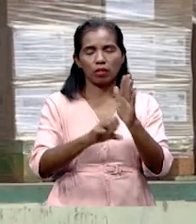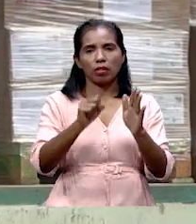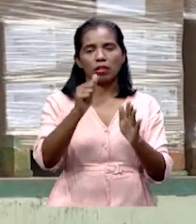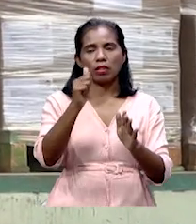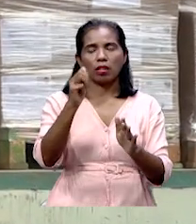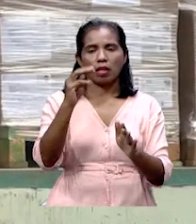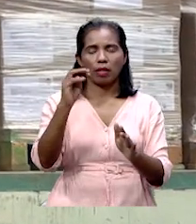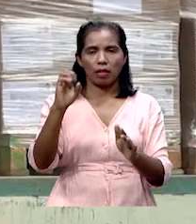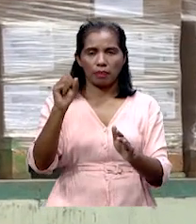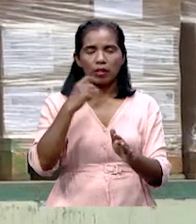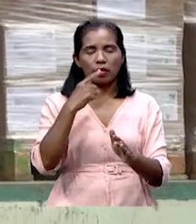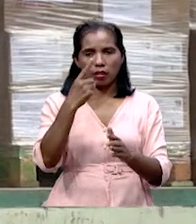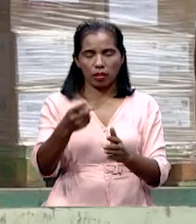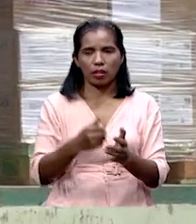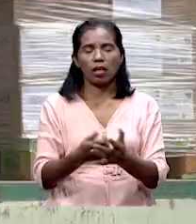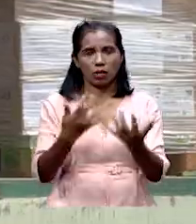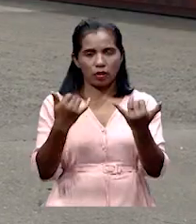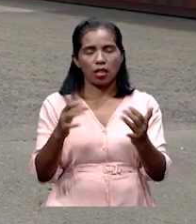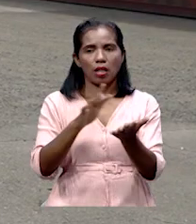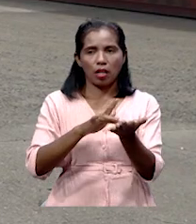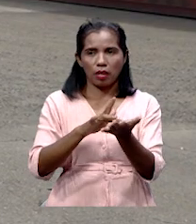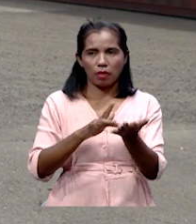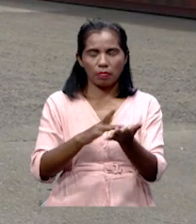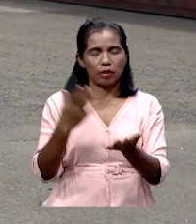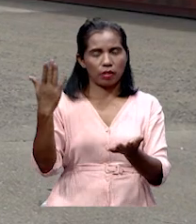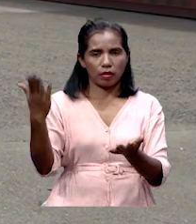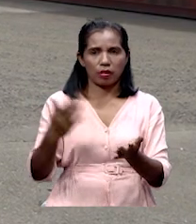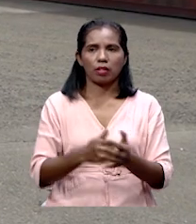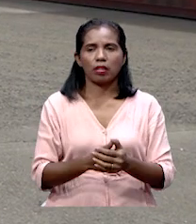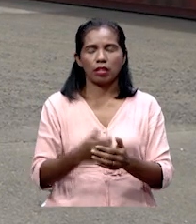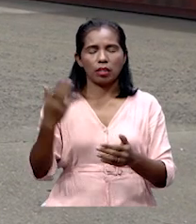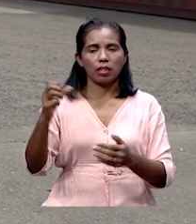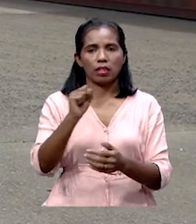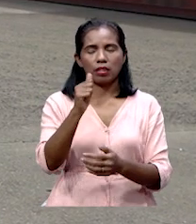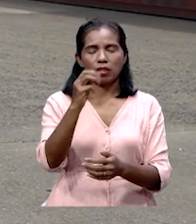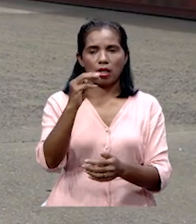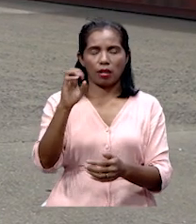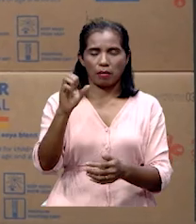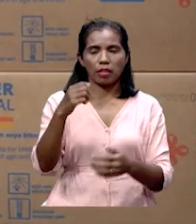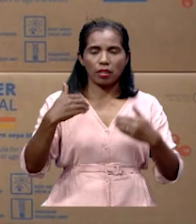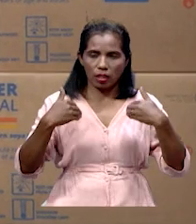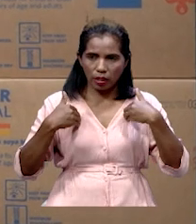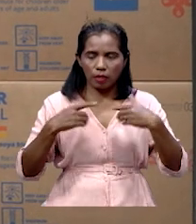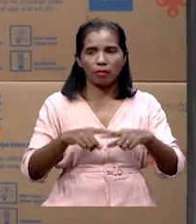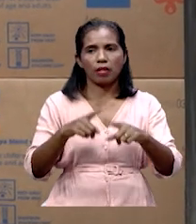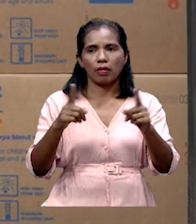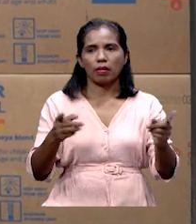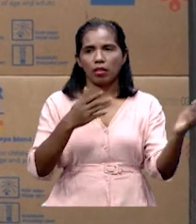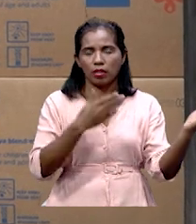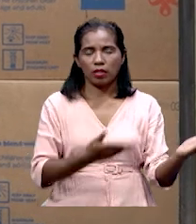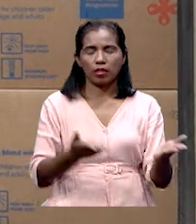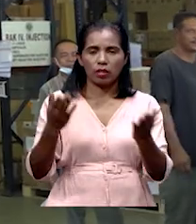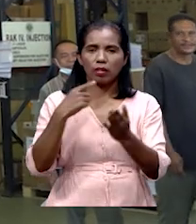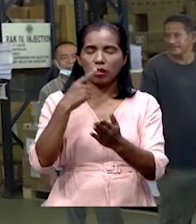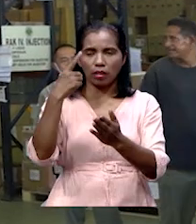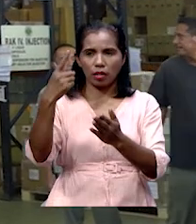Santana Martins, se explica, dadaune ai moruk simvastatin nia stok iha Sames se iha, mai bene parte orienta ona ba